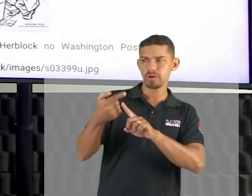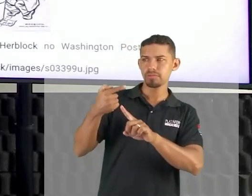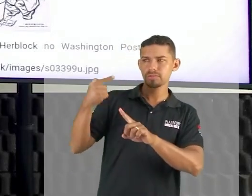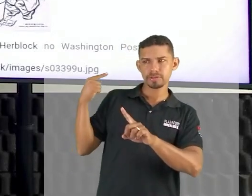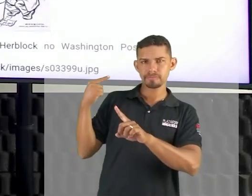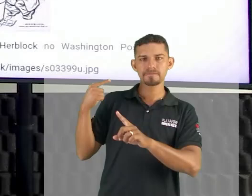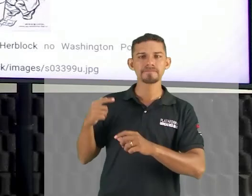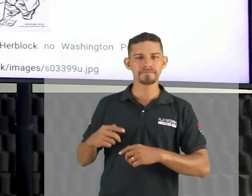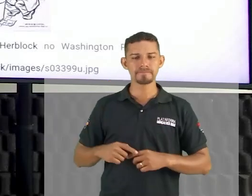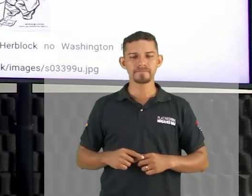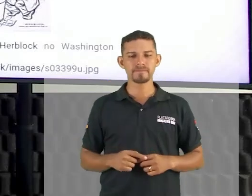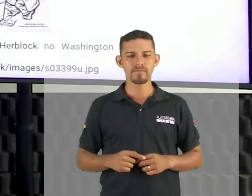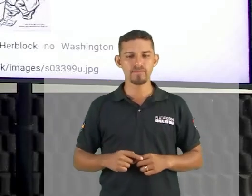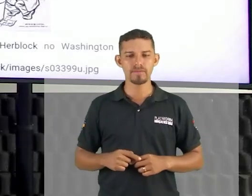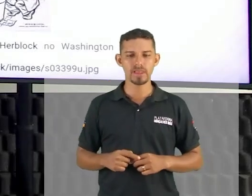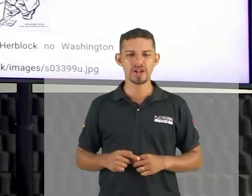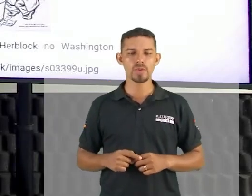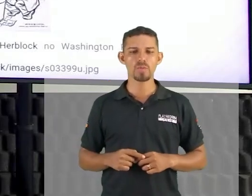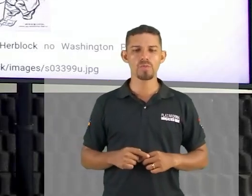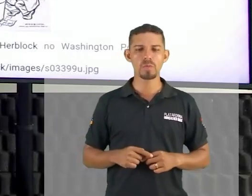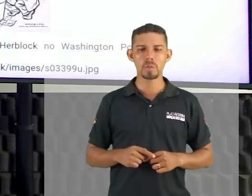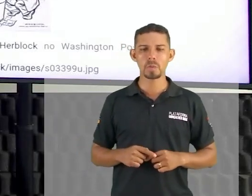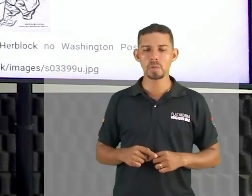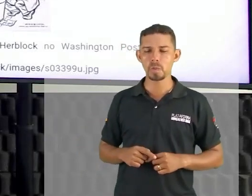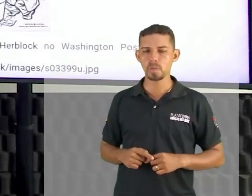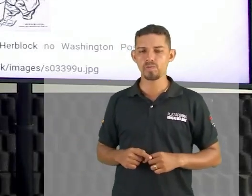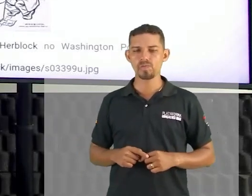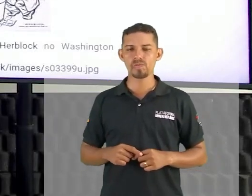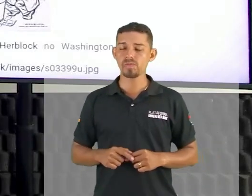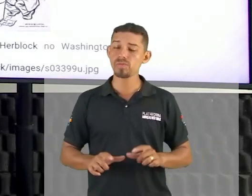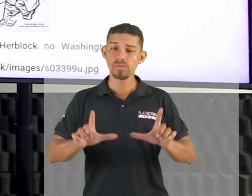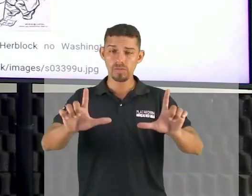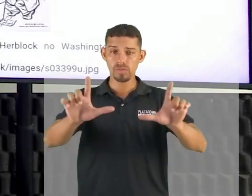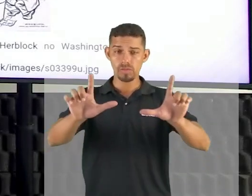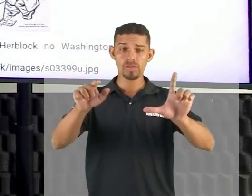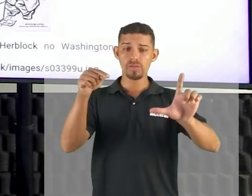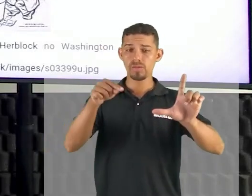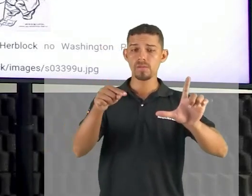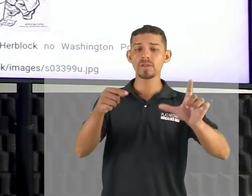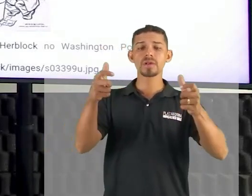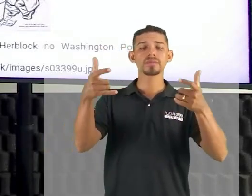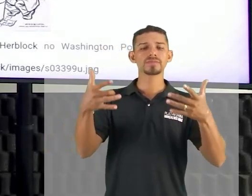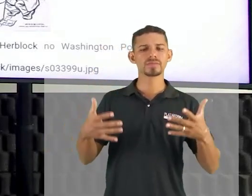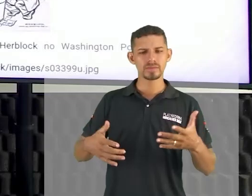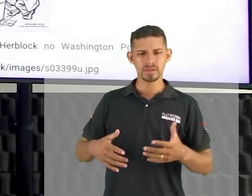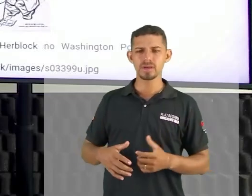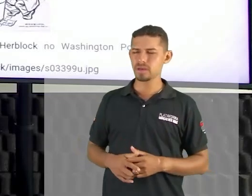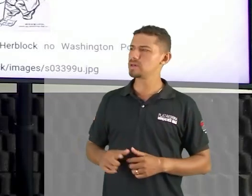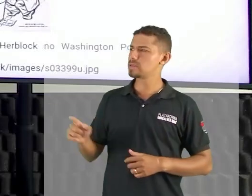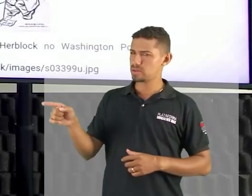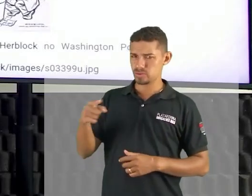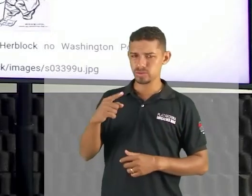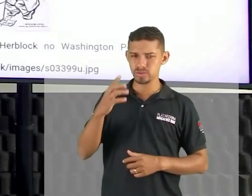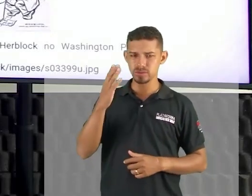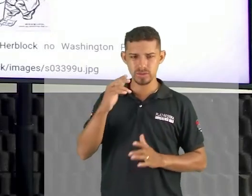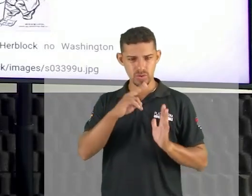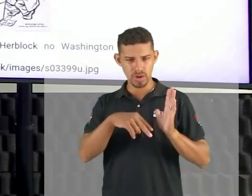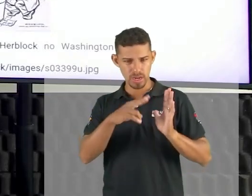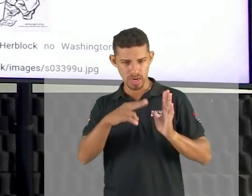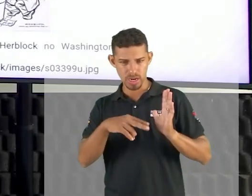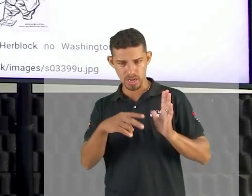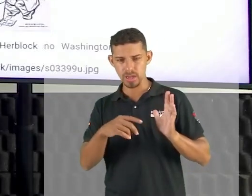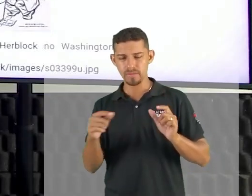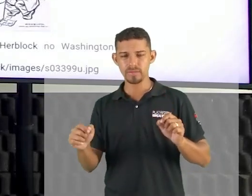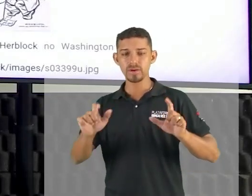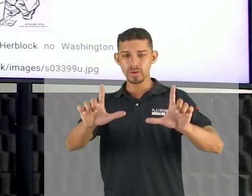aí, né? E ela traz, né, uma charge aí e diz o seguinte: então você ler livros, hein? É um